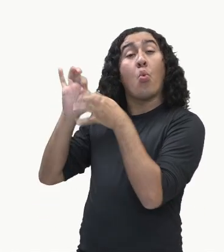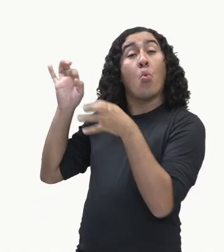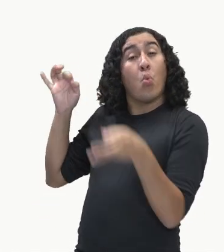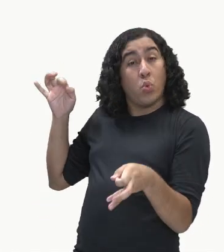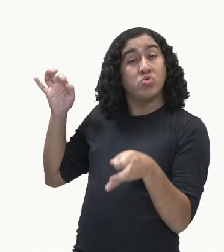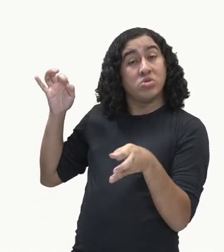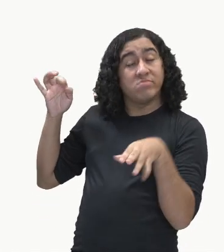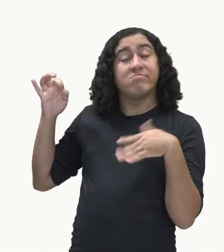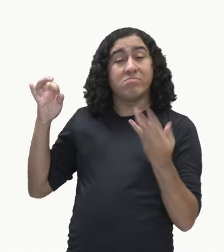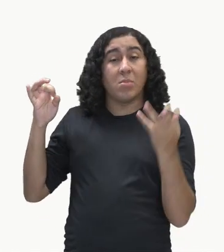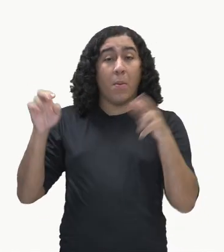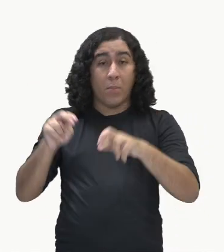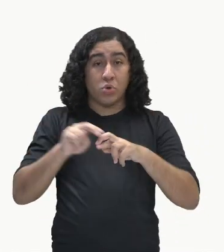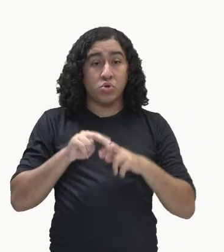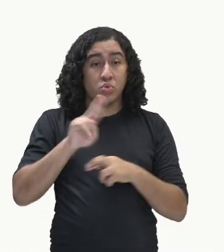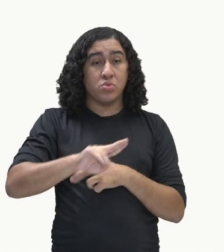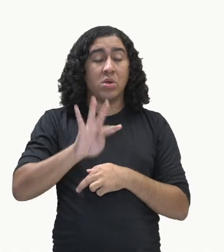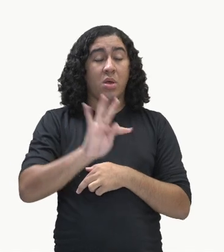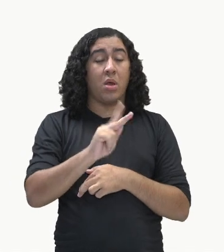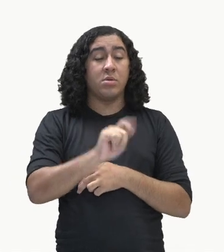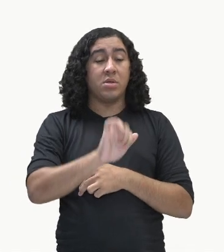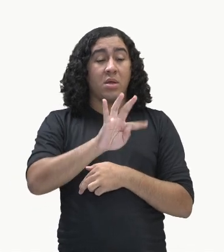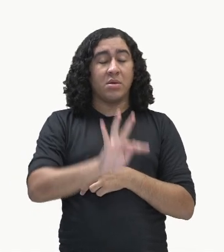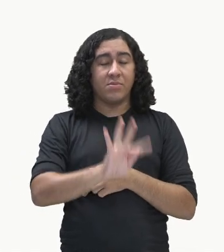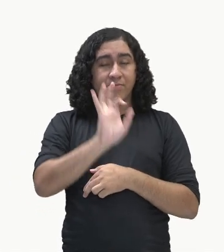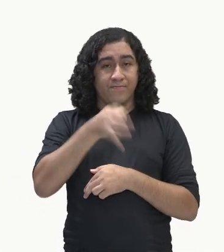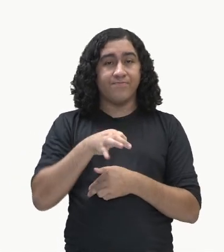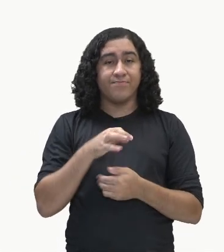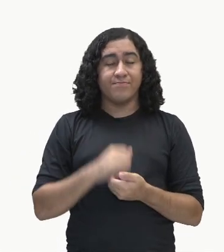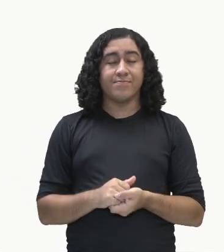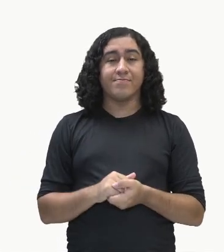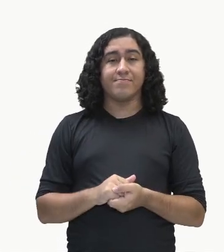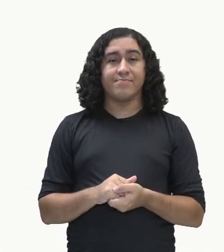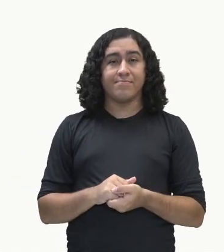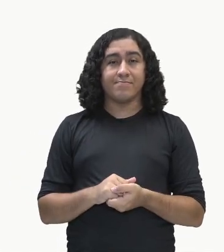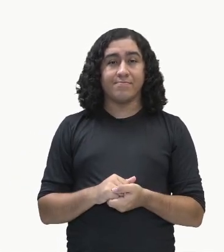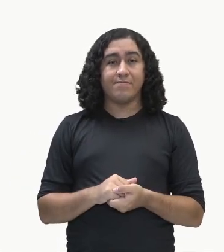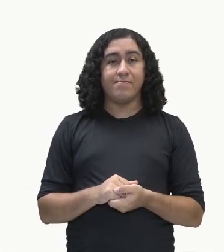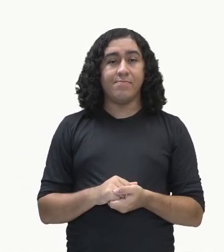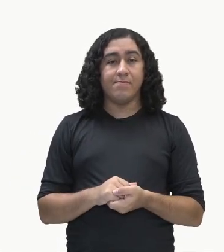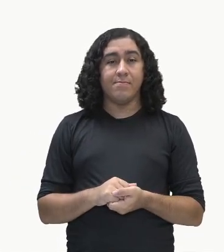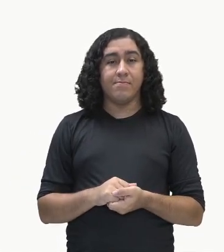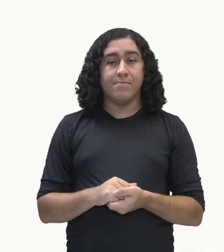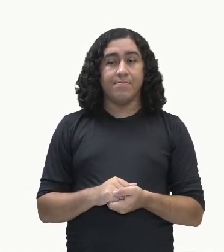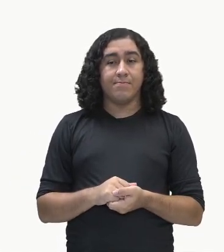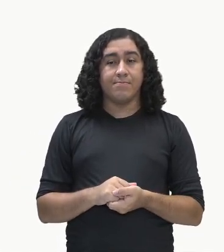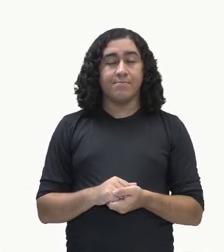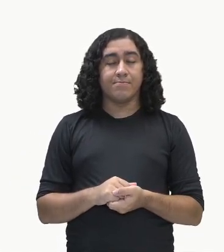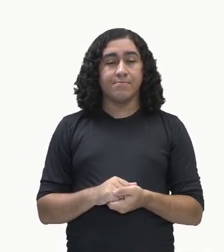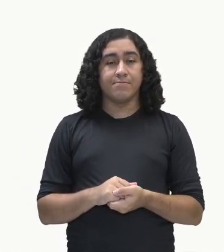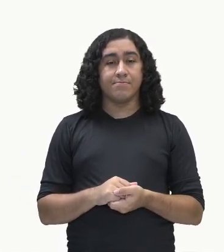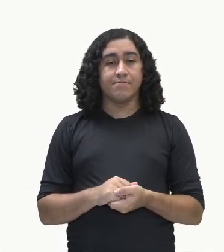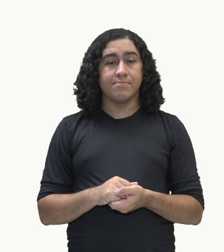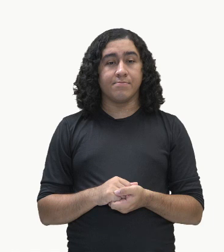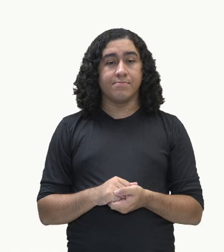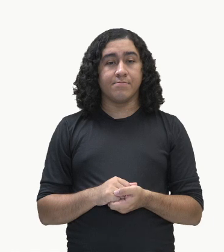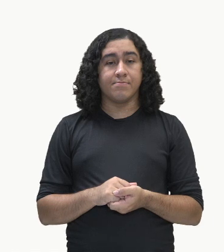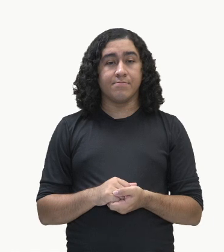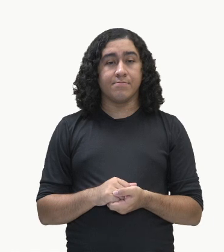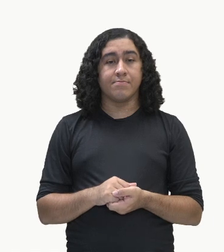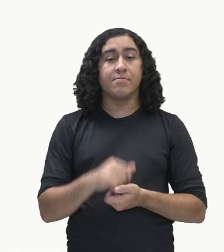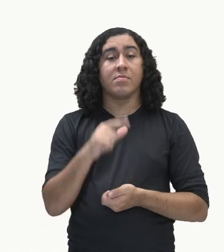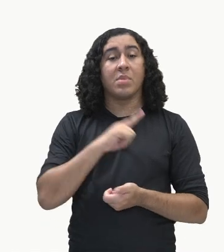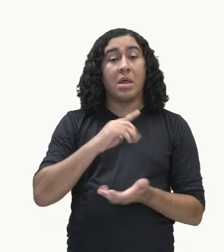de algo que aconteceu há muito tempo. Então, nesse caso, eu utilizo o that, tá certo? That, que tem a tradução na